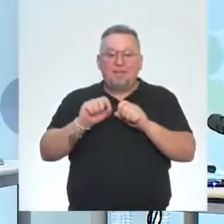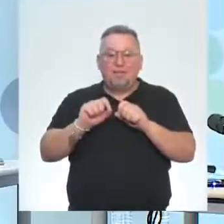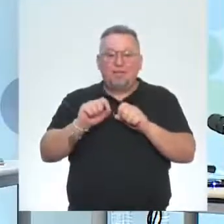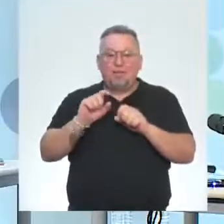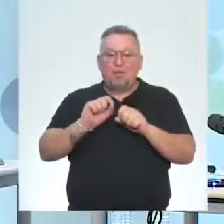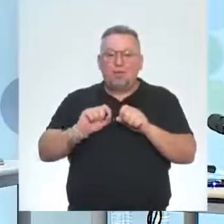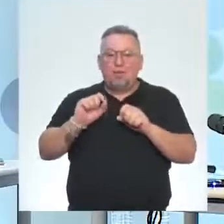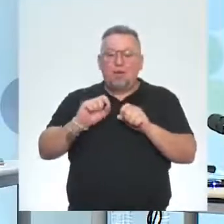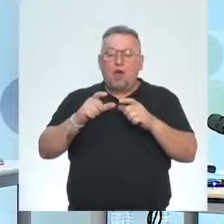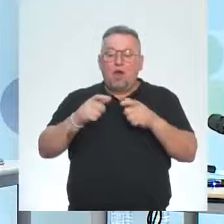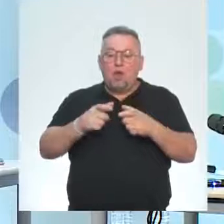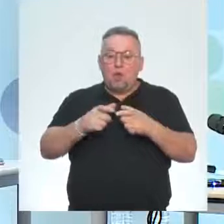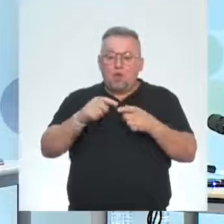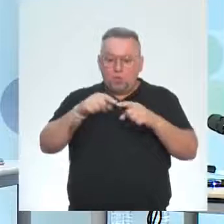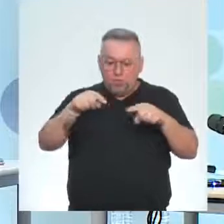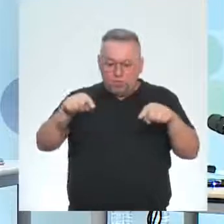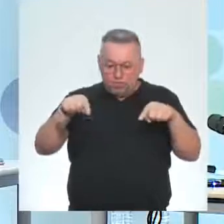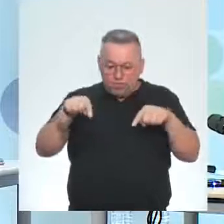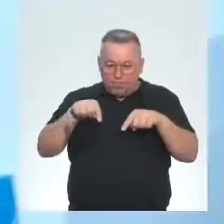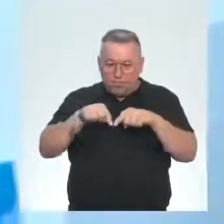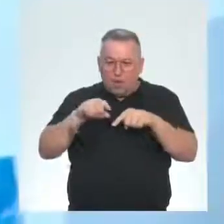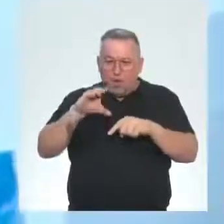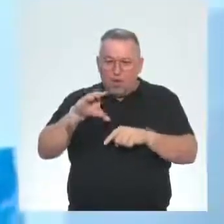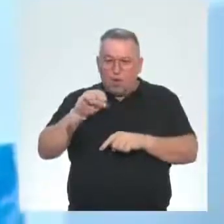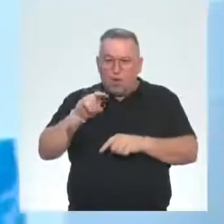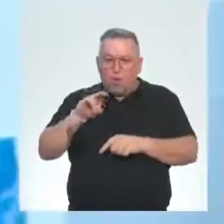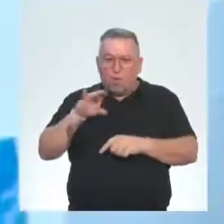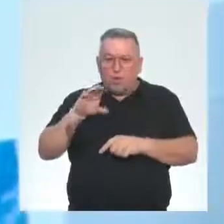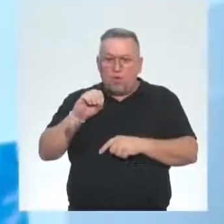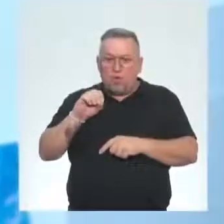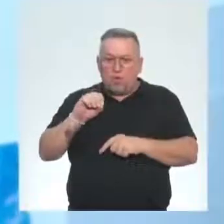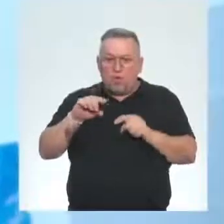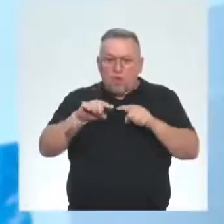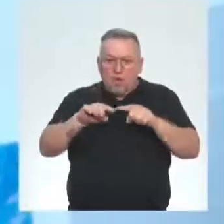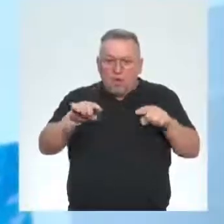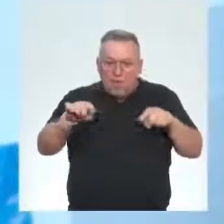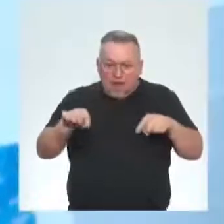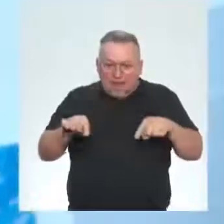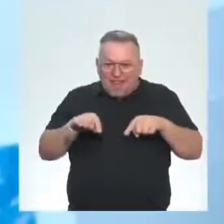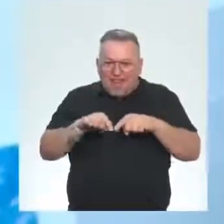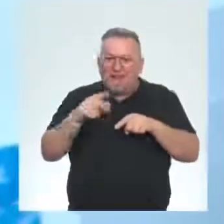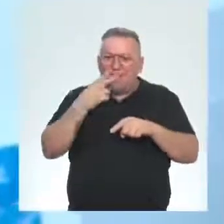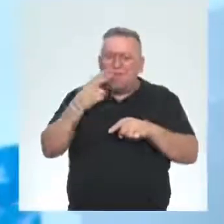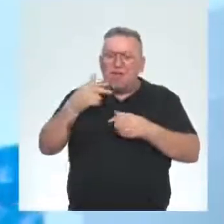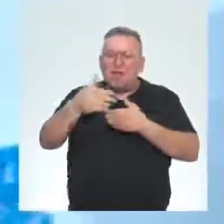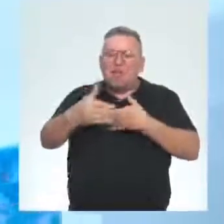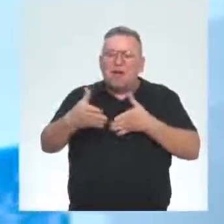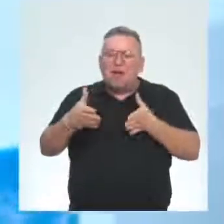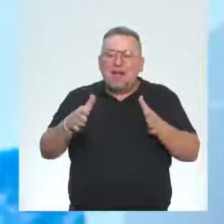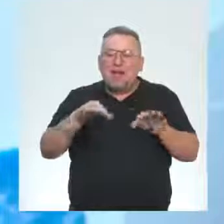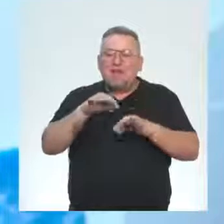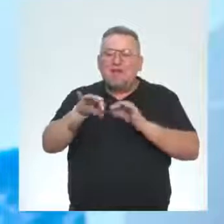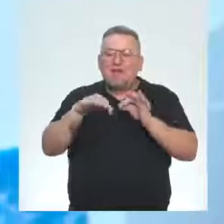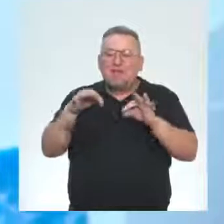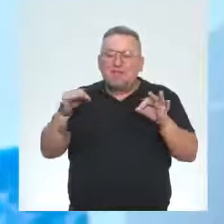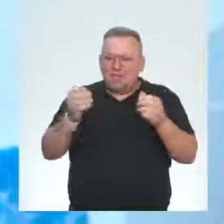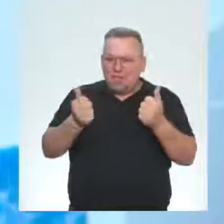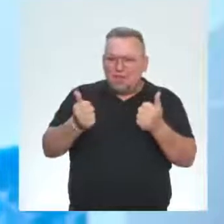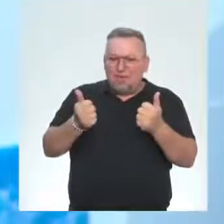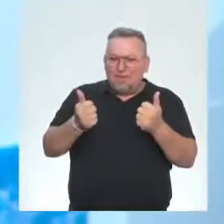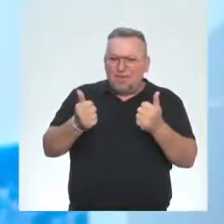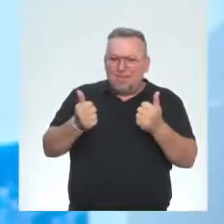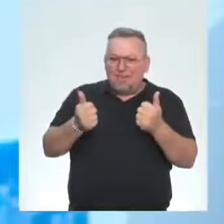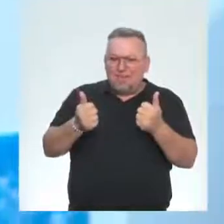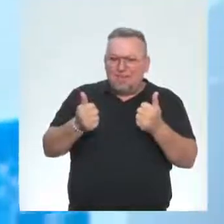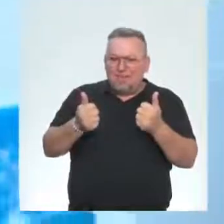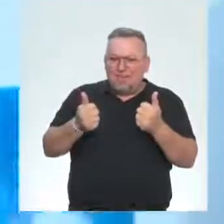que ele é cúbico, né? O que é cúbico, né? Ele é quadradão, olha, parece uma caixa, né, de presente. Tá bom assim? Olha, tá. Aí,